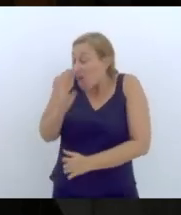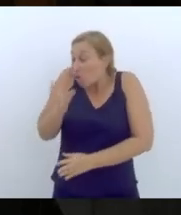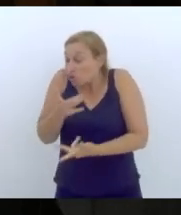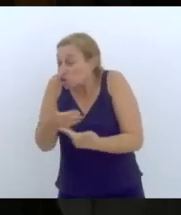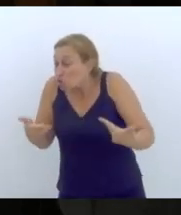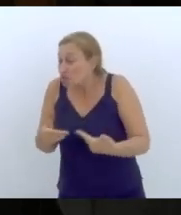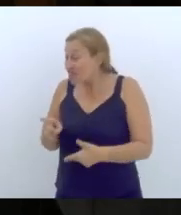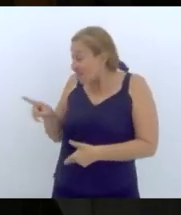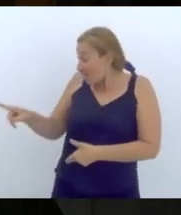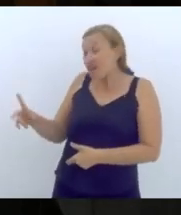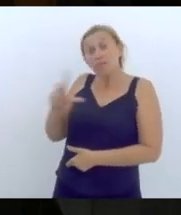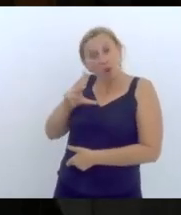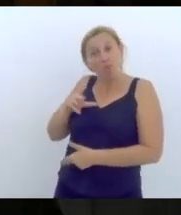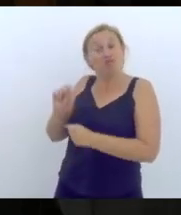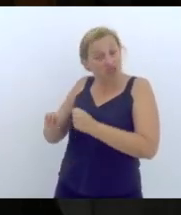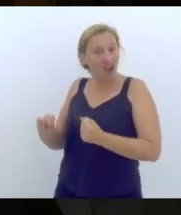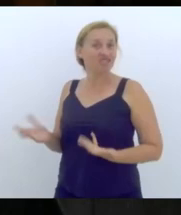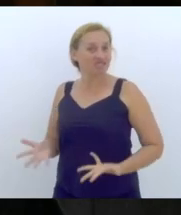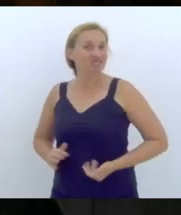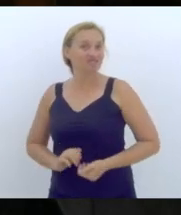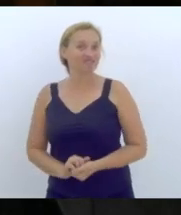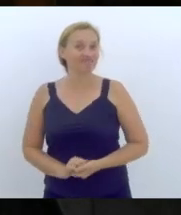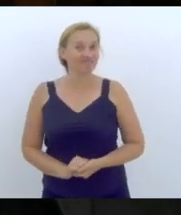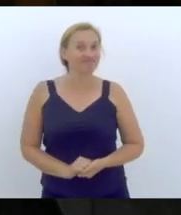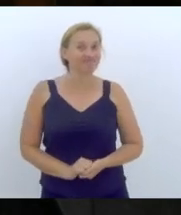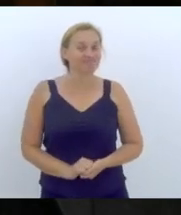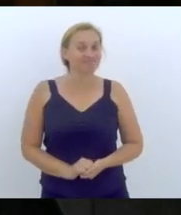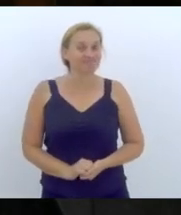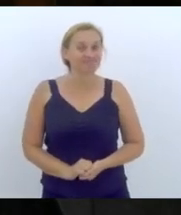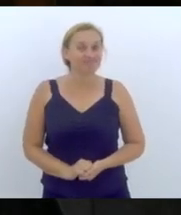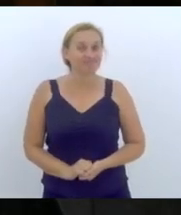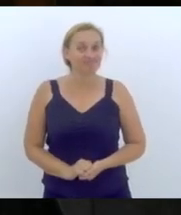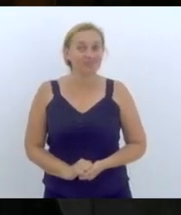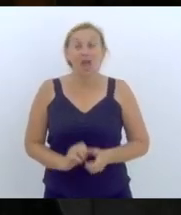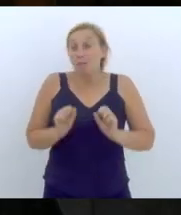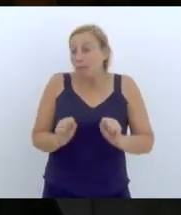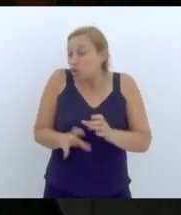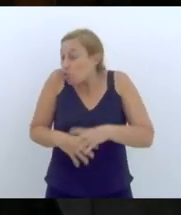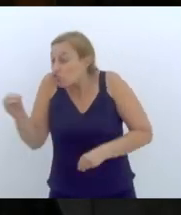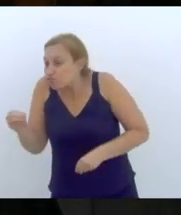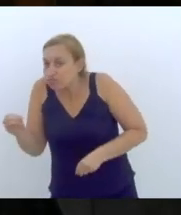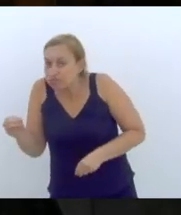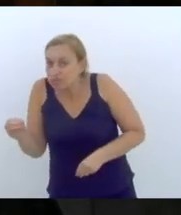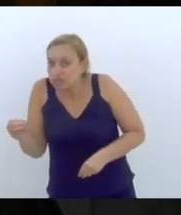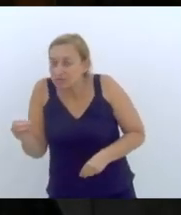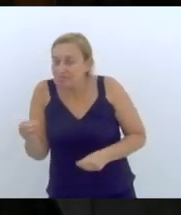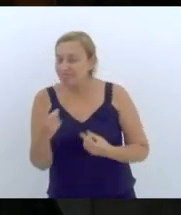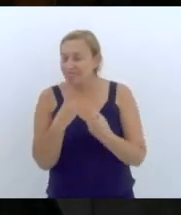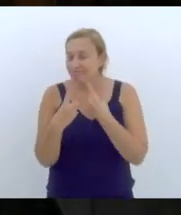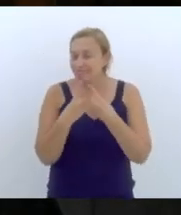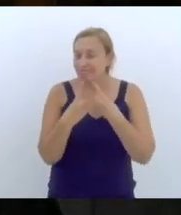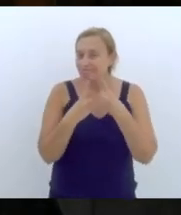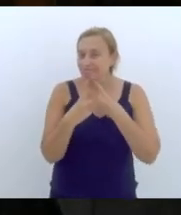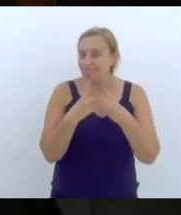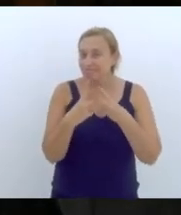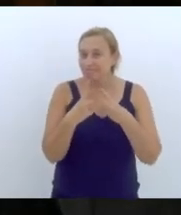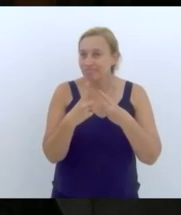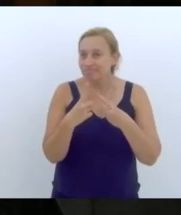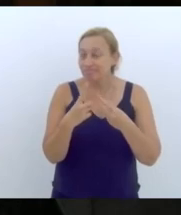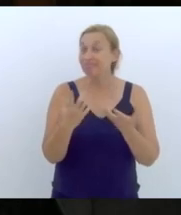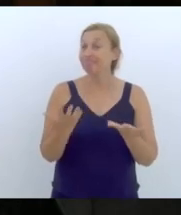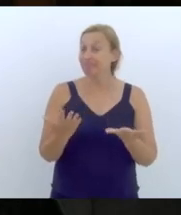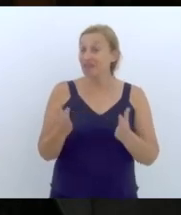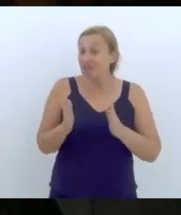faz. Te acusa do que ele faz. Para poder fugir do debate. Para poder tirar as atenções de cima